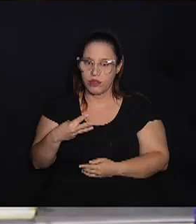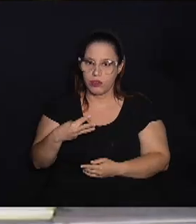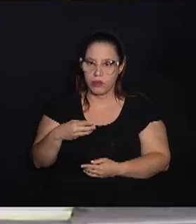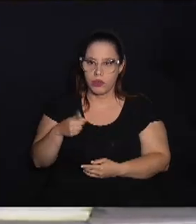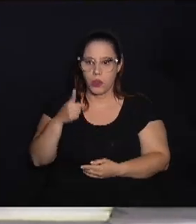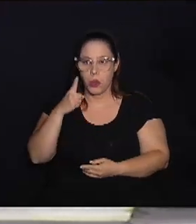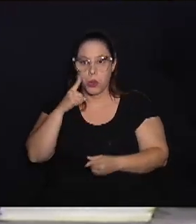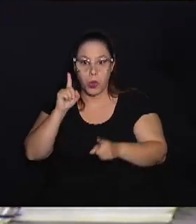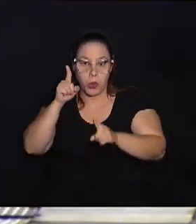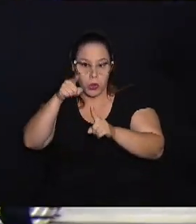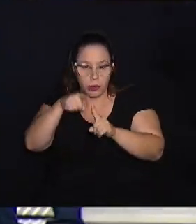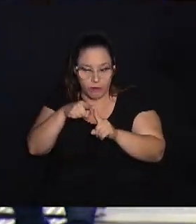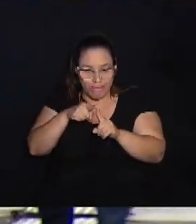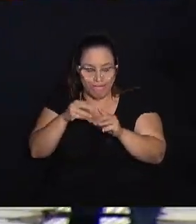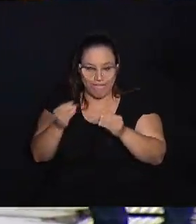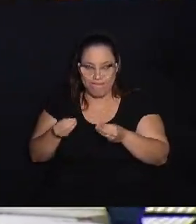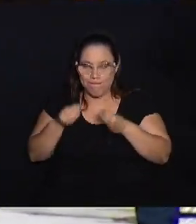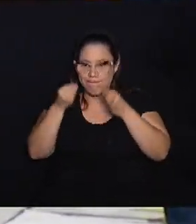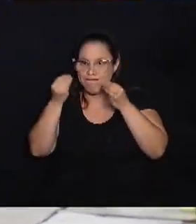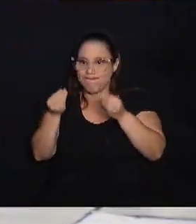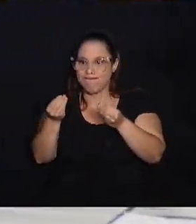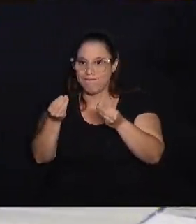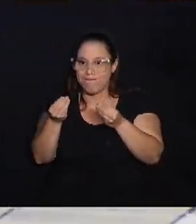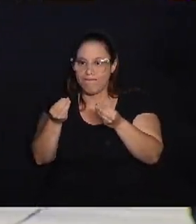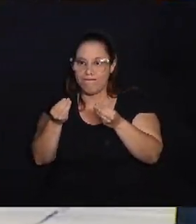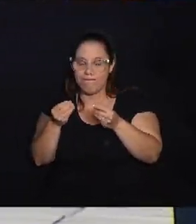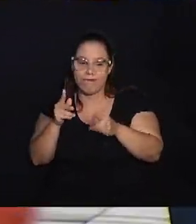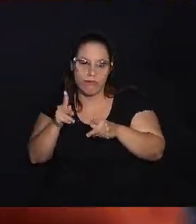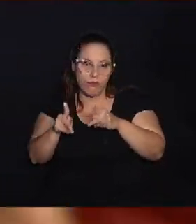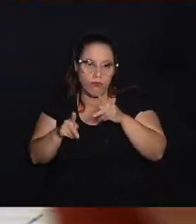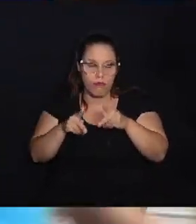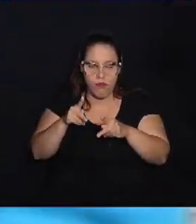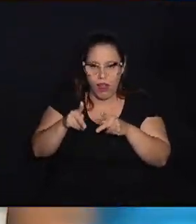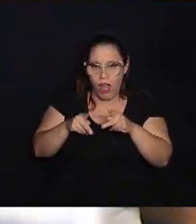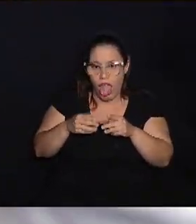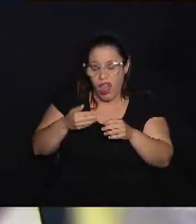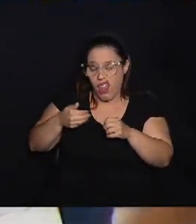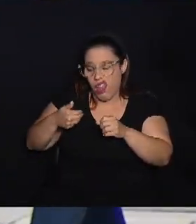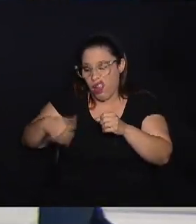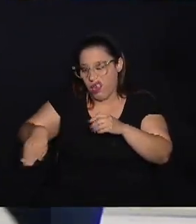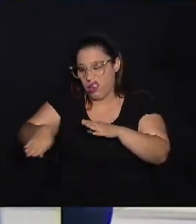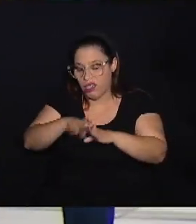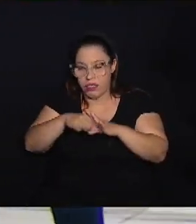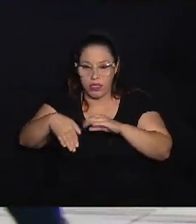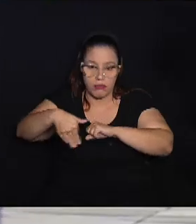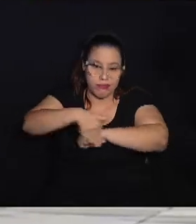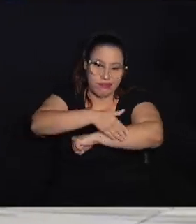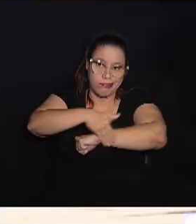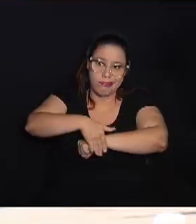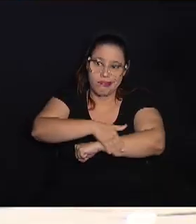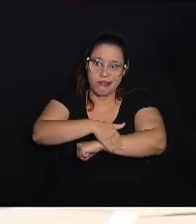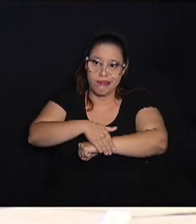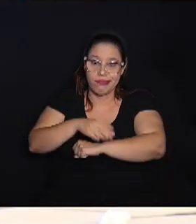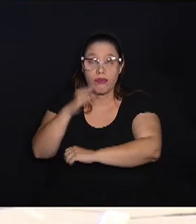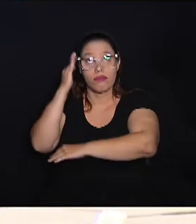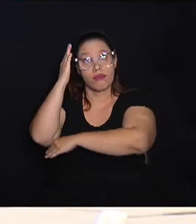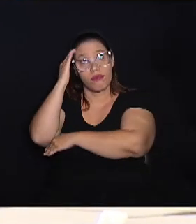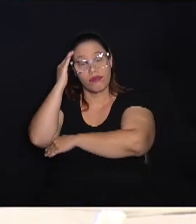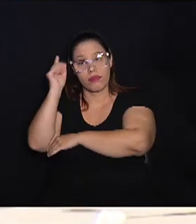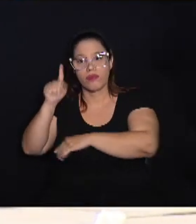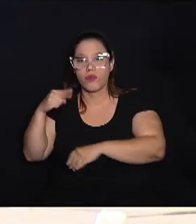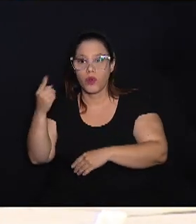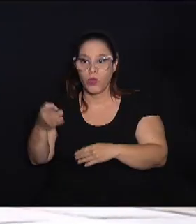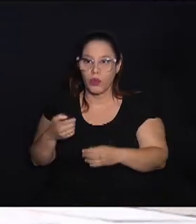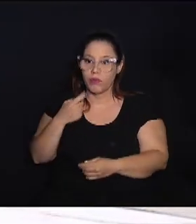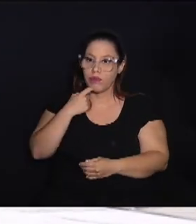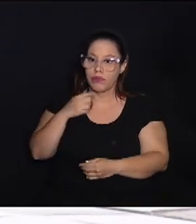analisar as causas que levam as pessoas em vulnerabilidade social a irem parar nas ruas, além de entender como outras cidades